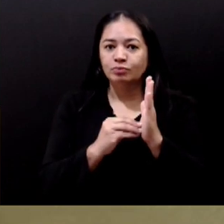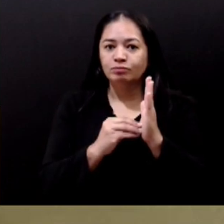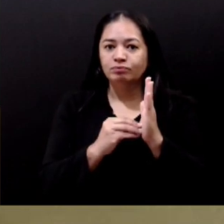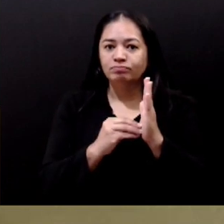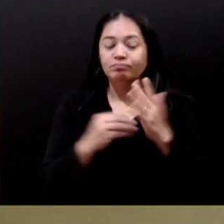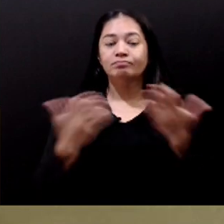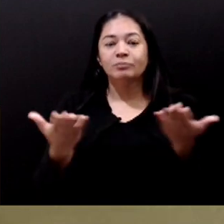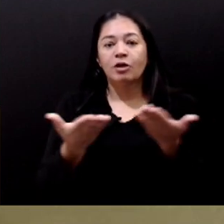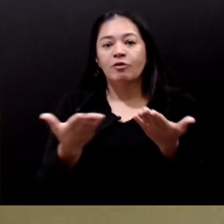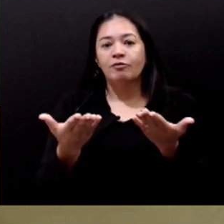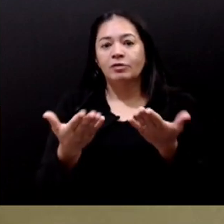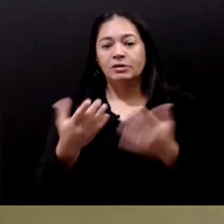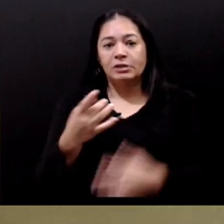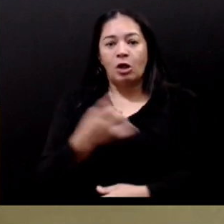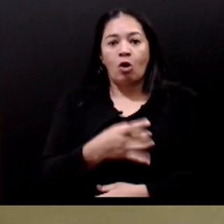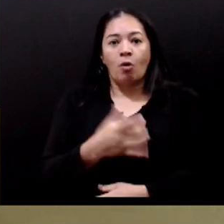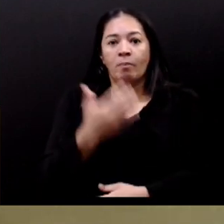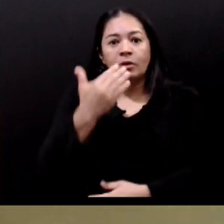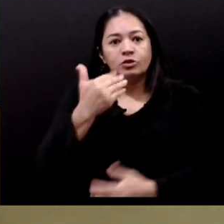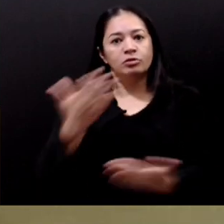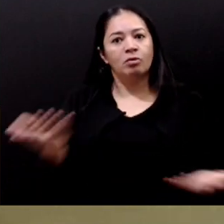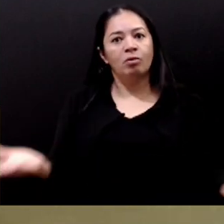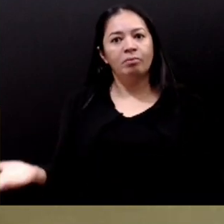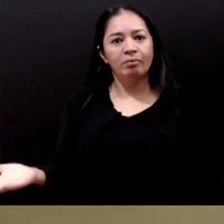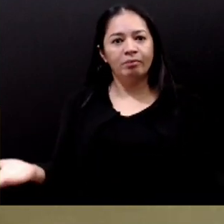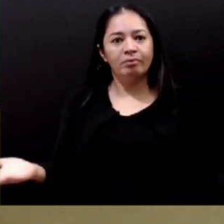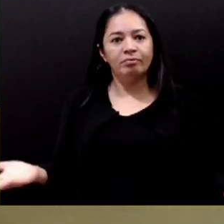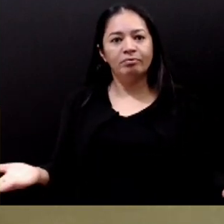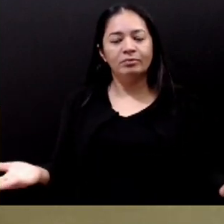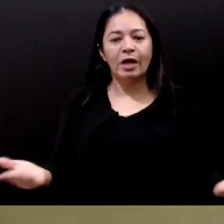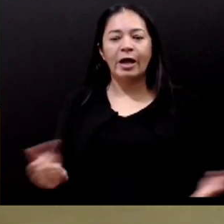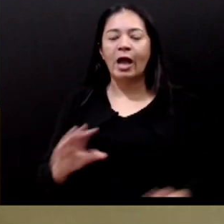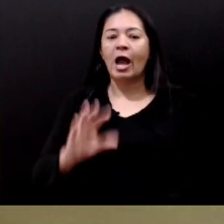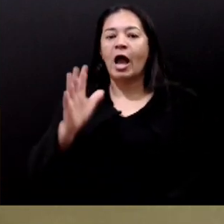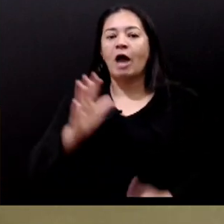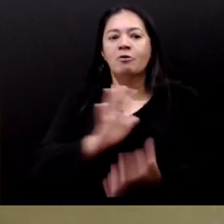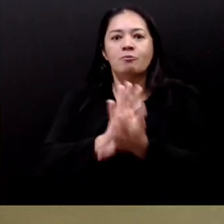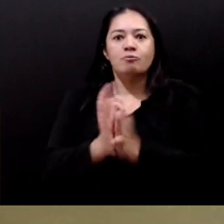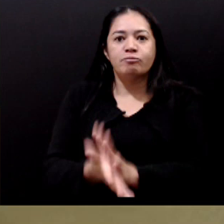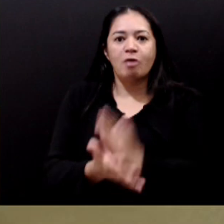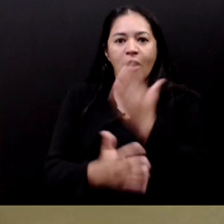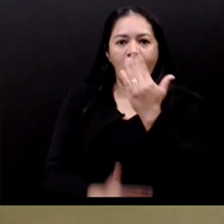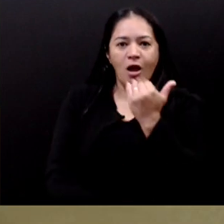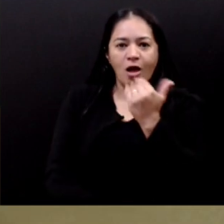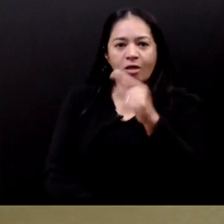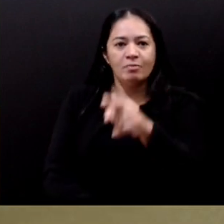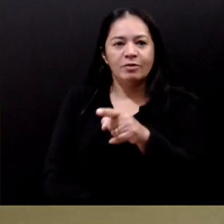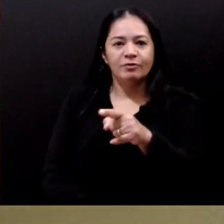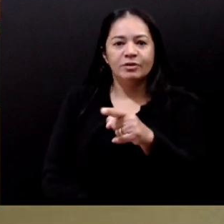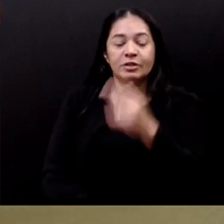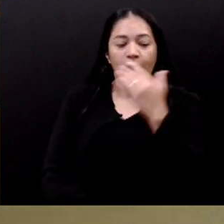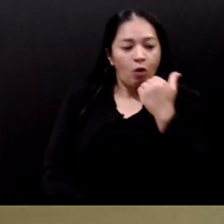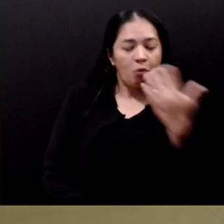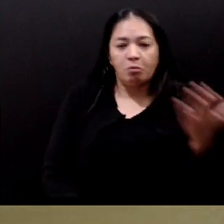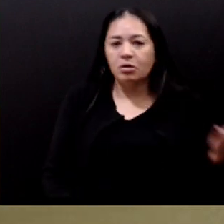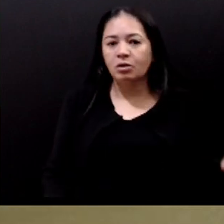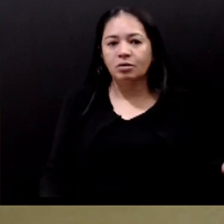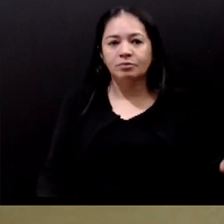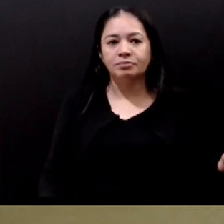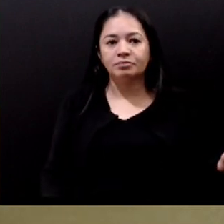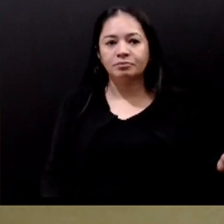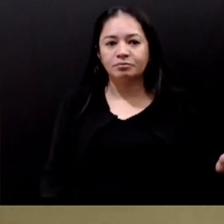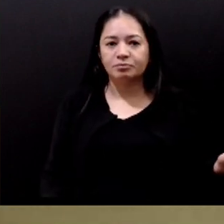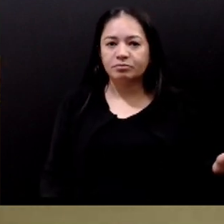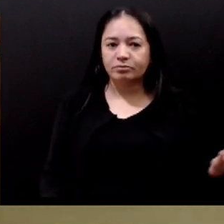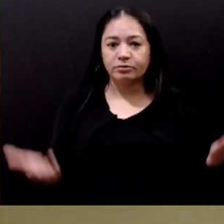medo de comer, realmente. Aí vem o terrorismo alimentar, né, você se alimentava de algo ou se alimenta de algo hoje e daqui